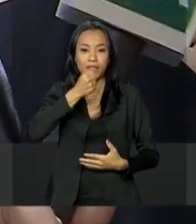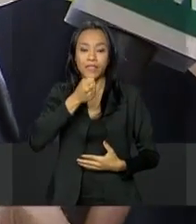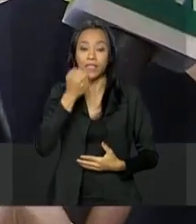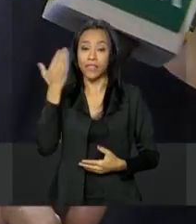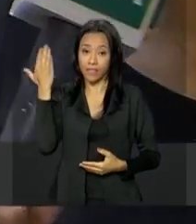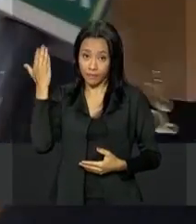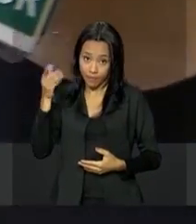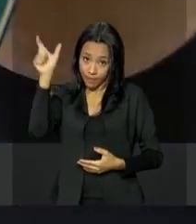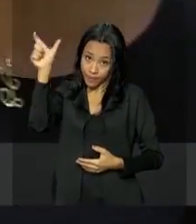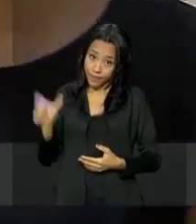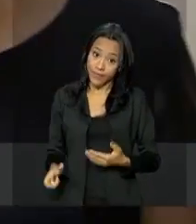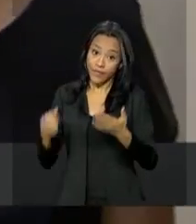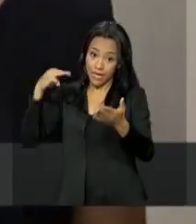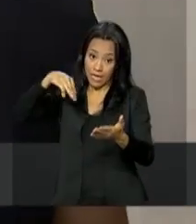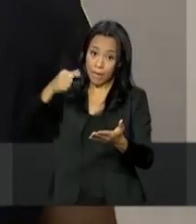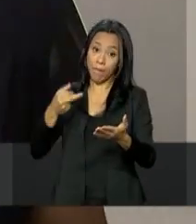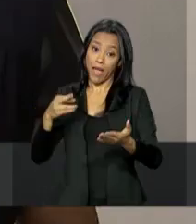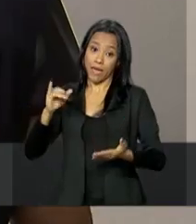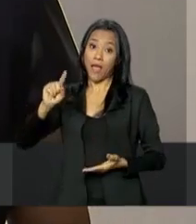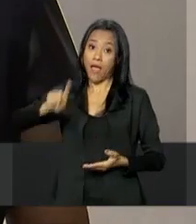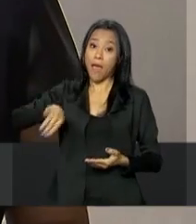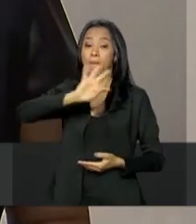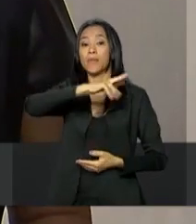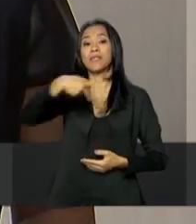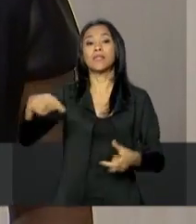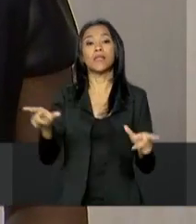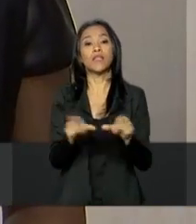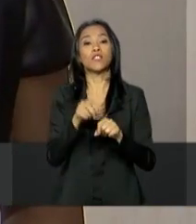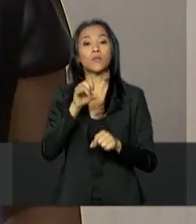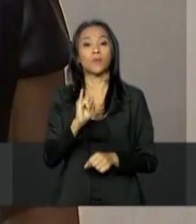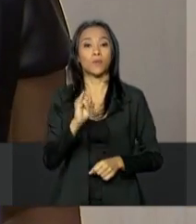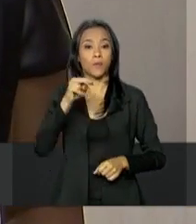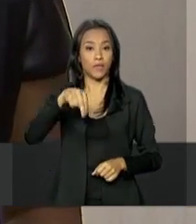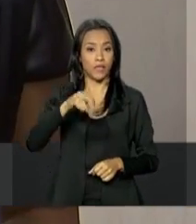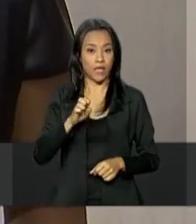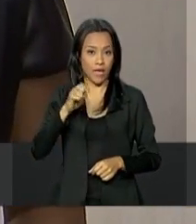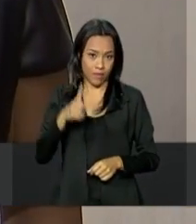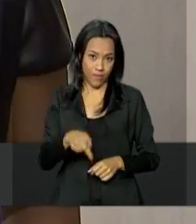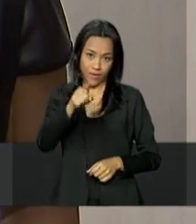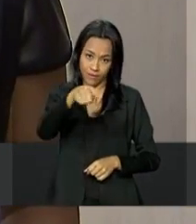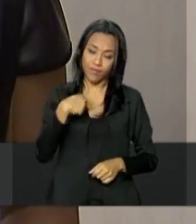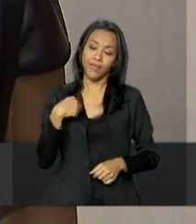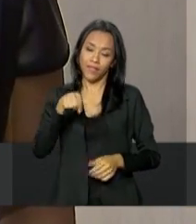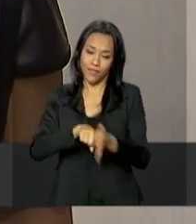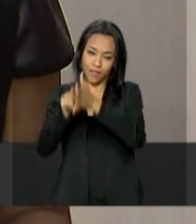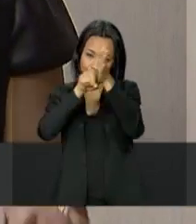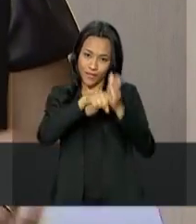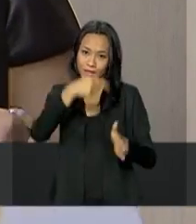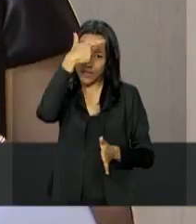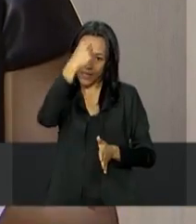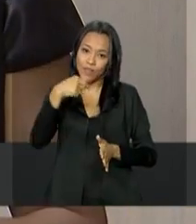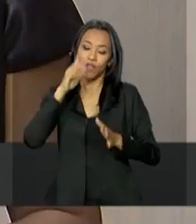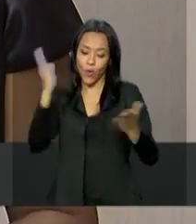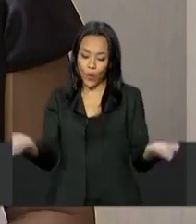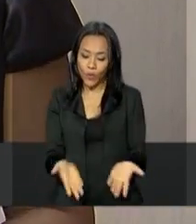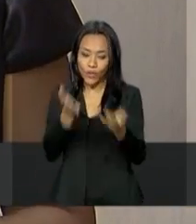conversamos com Maria Inês Fini, presidente do INEP, sobre o Censo da Educação Superior 2017, que foi